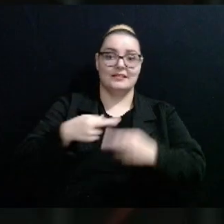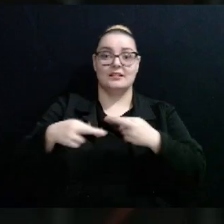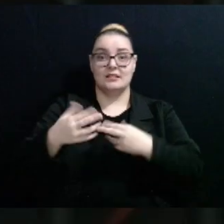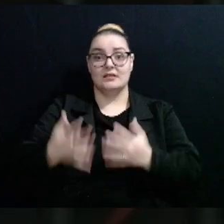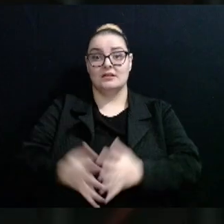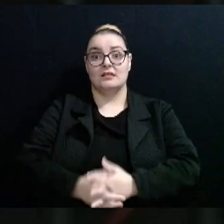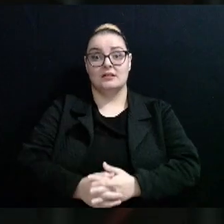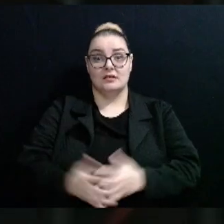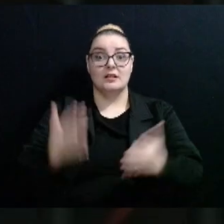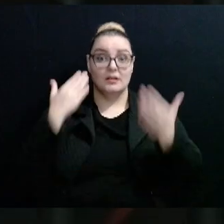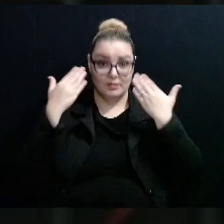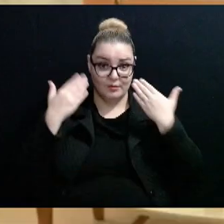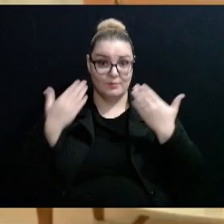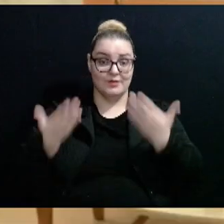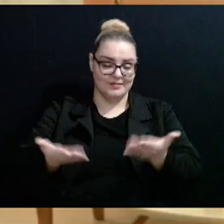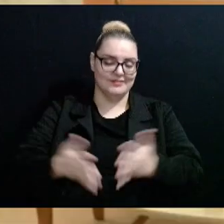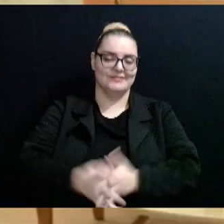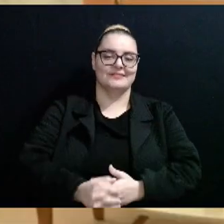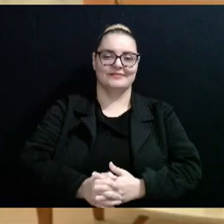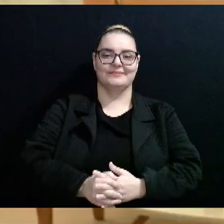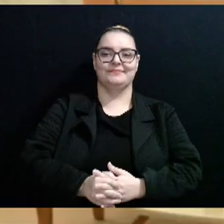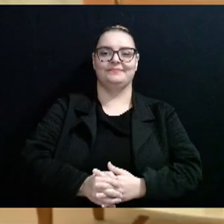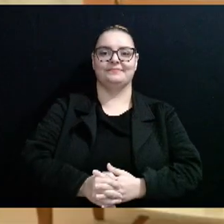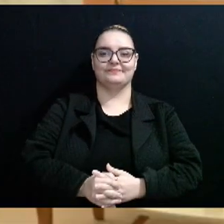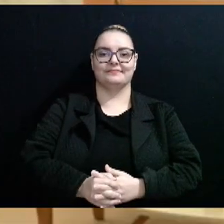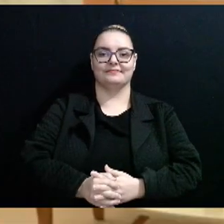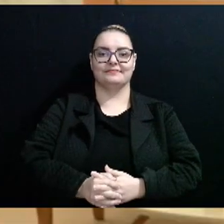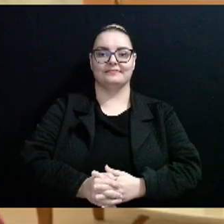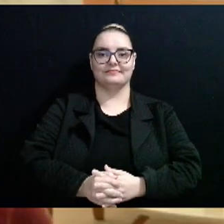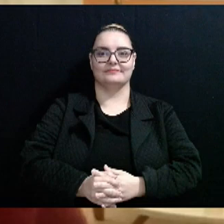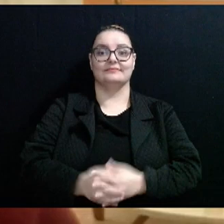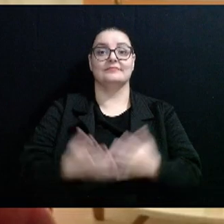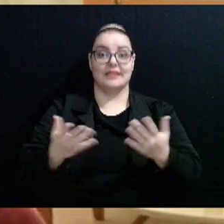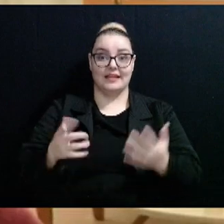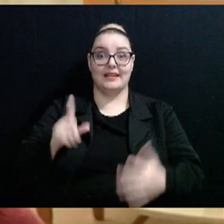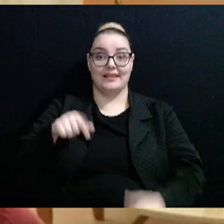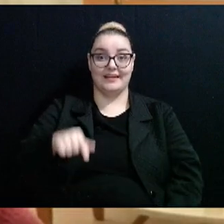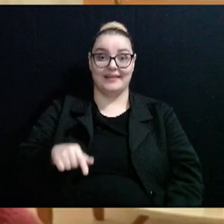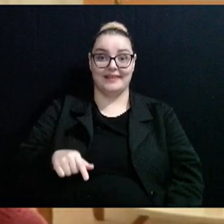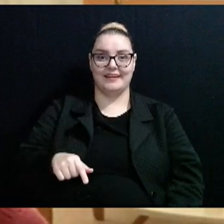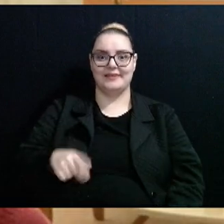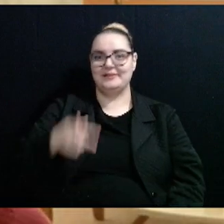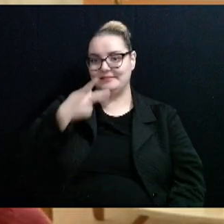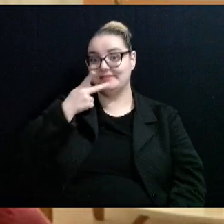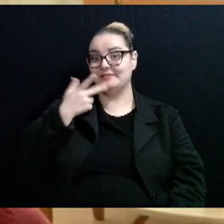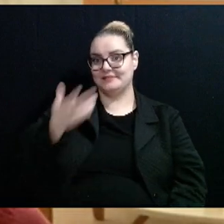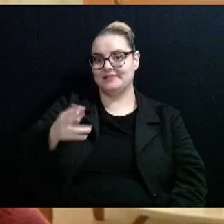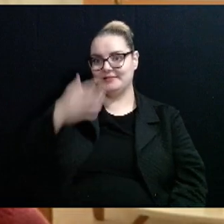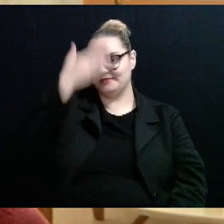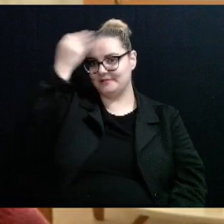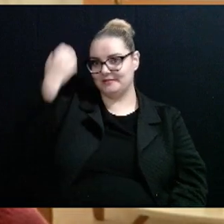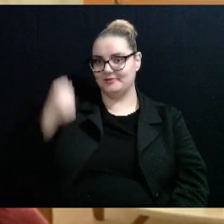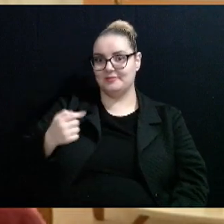psicológica disso, Dani. É engraçado o que você está colocando, Rubia, porque assim, por exemplo,